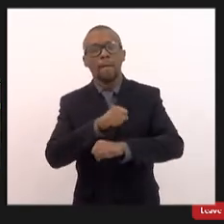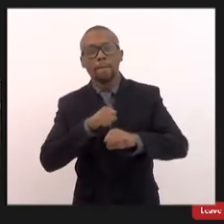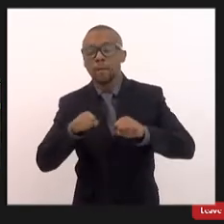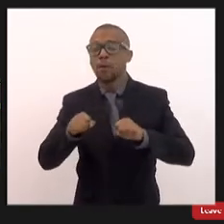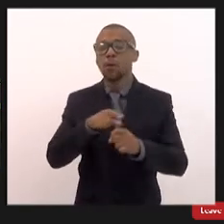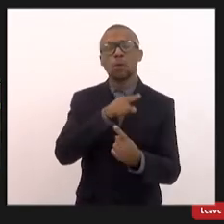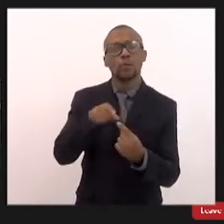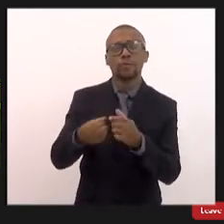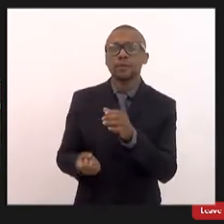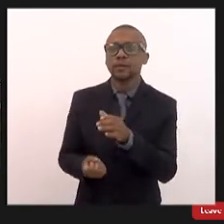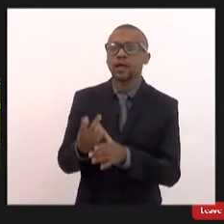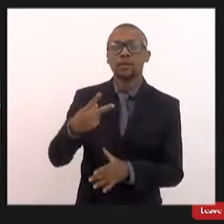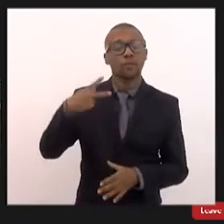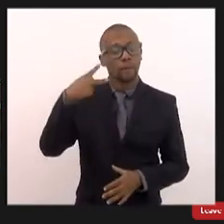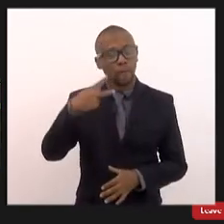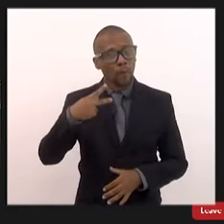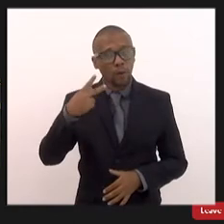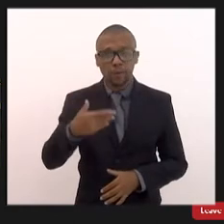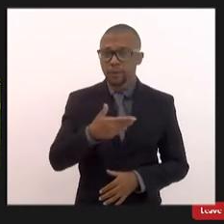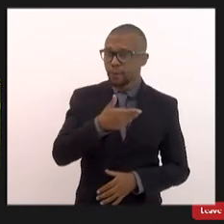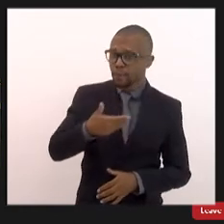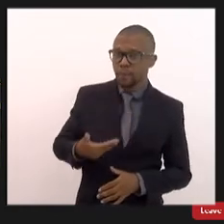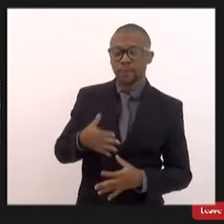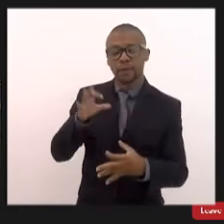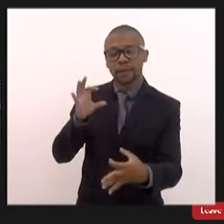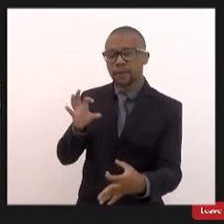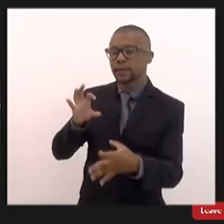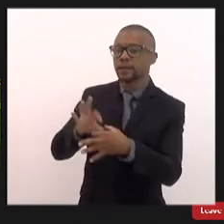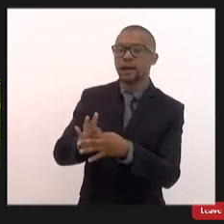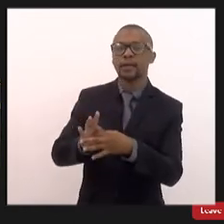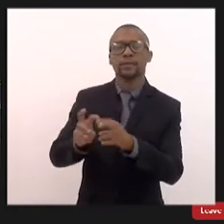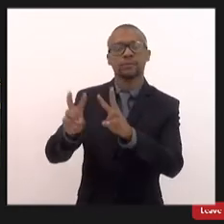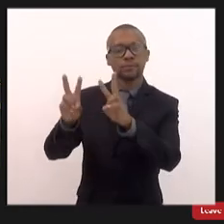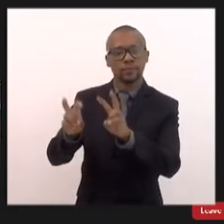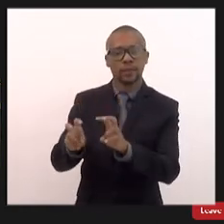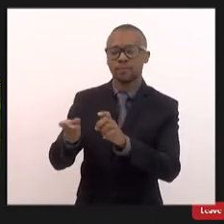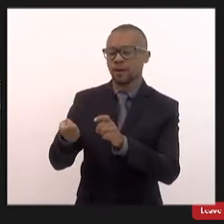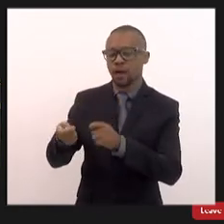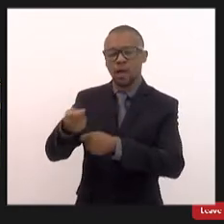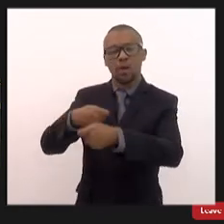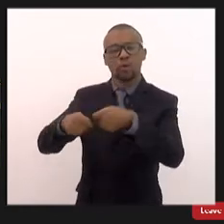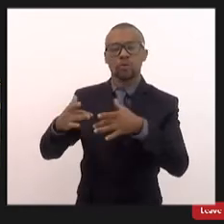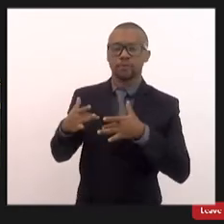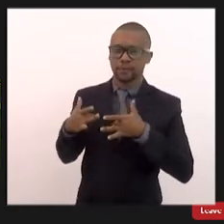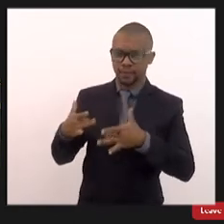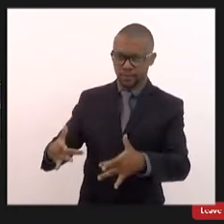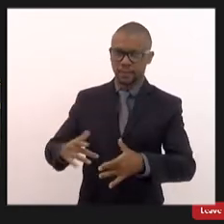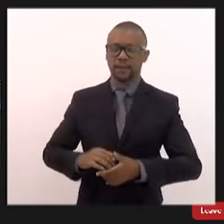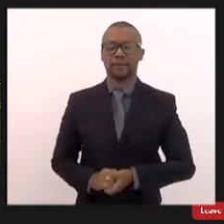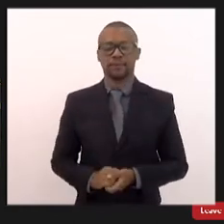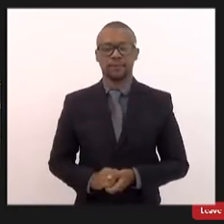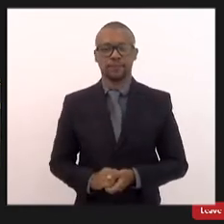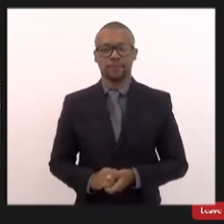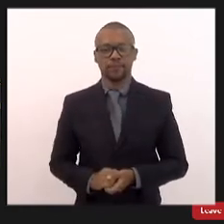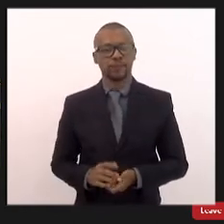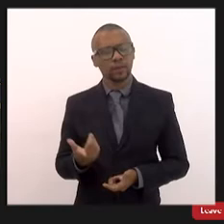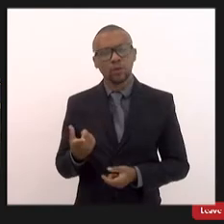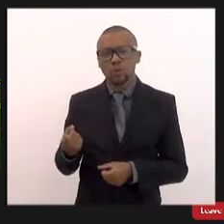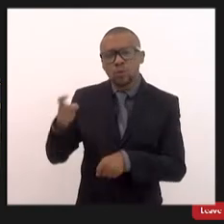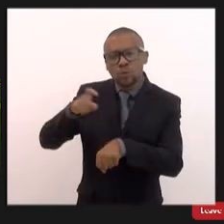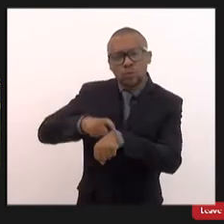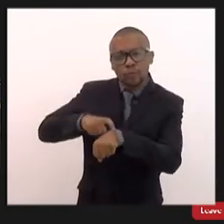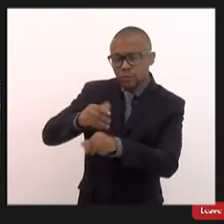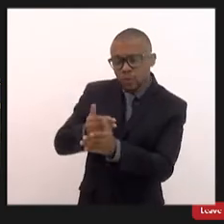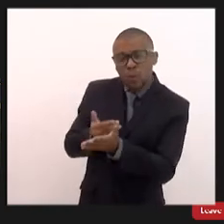implantação de políticas públicas ligadas à economia solidária. Eu, assim que conheci